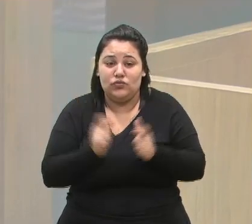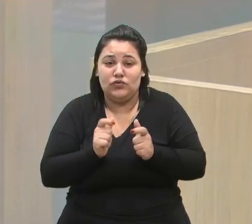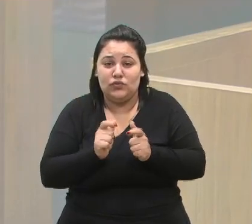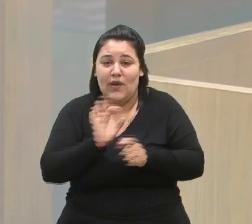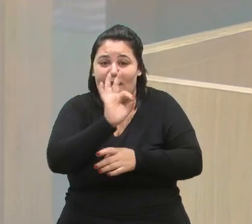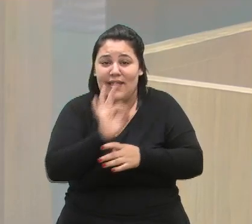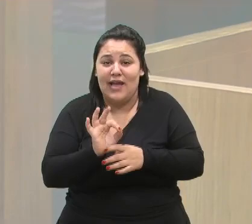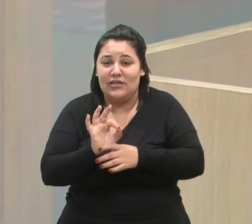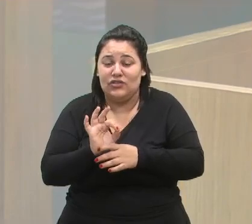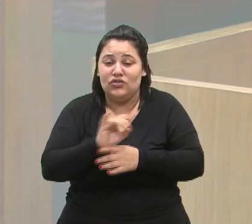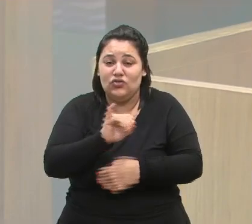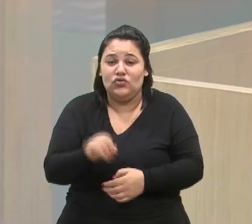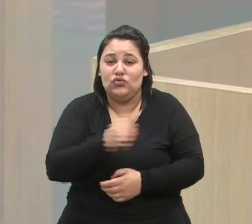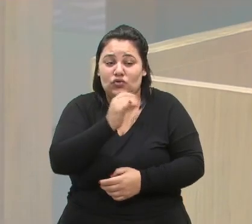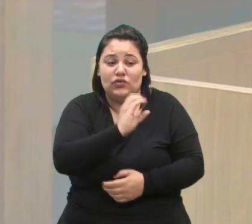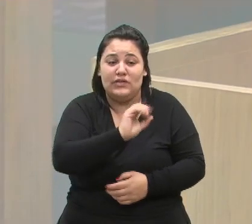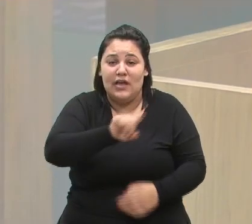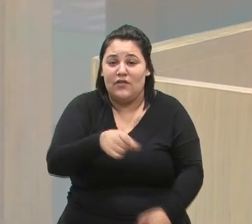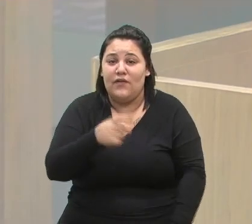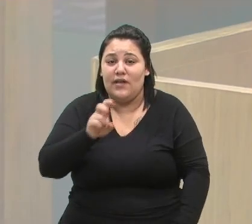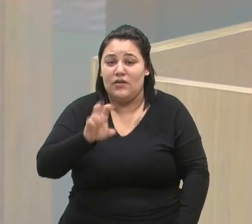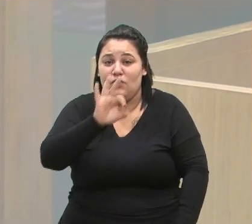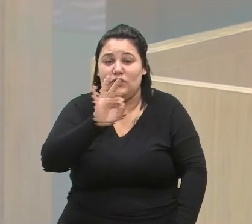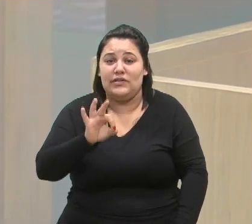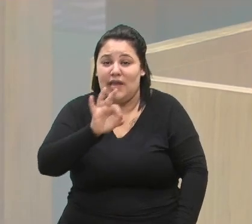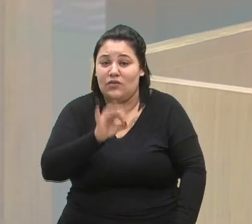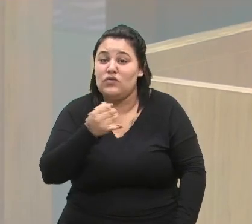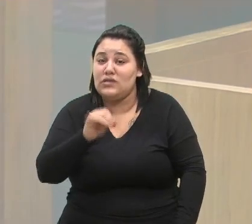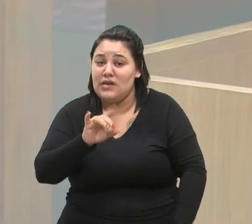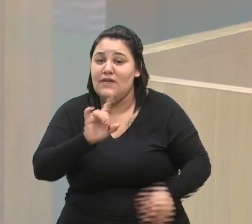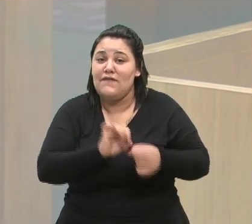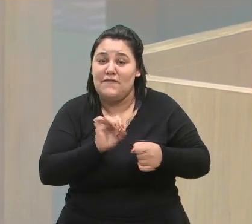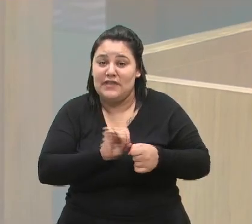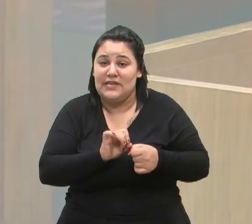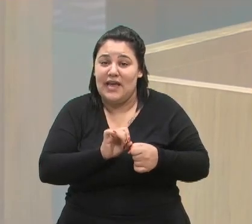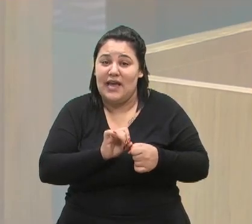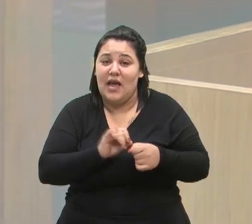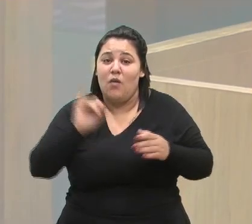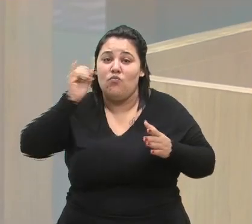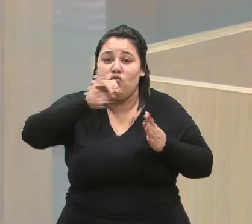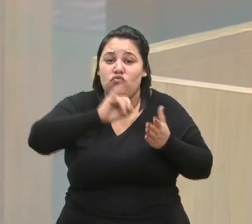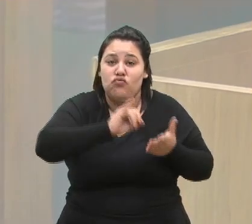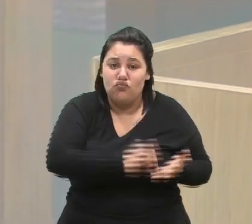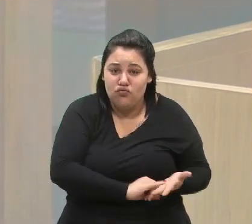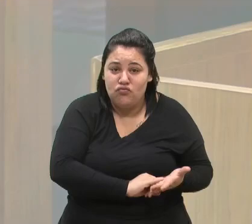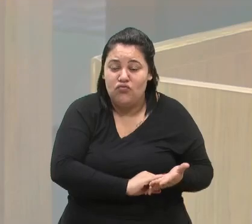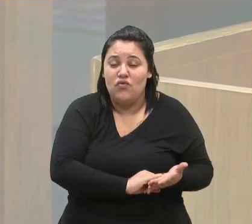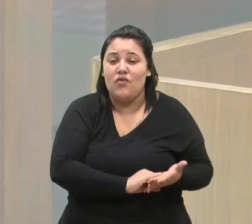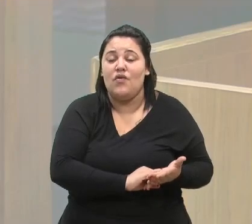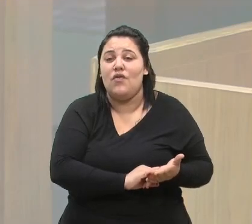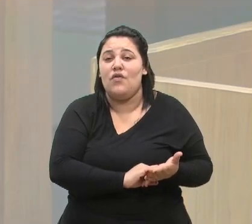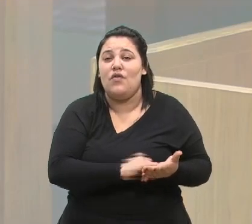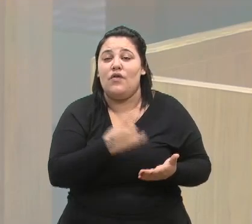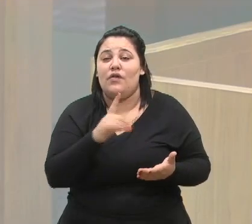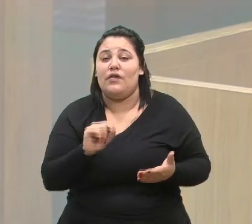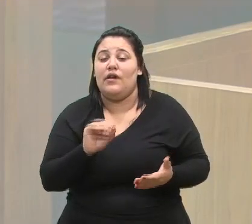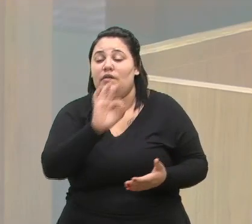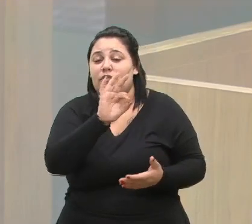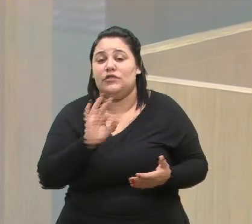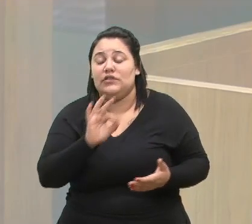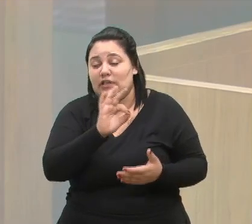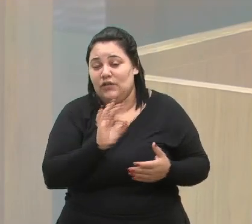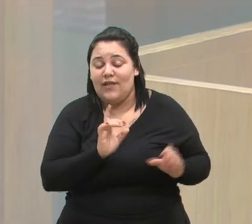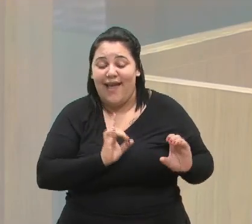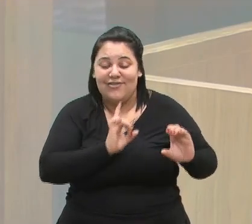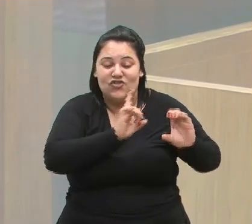em 0,5%, desde que realizem a amortização extraordinária de 10% do saldo devedor,